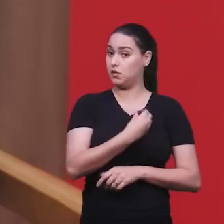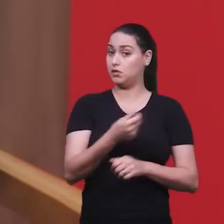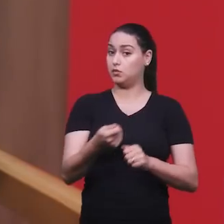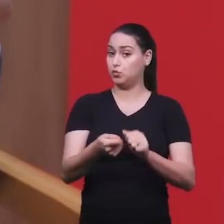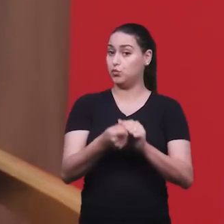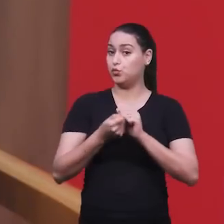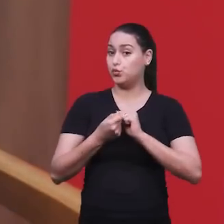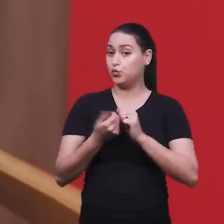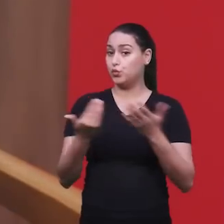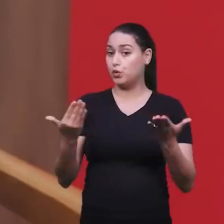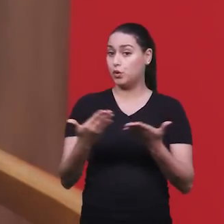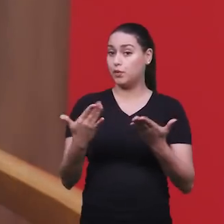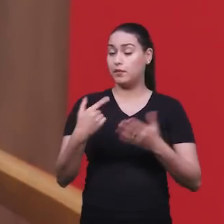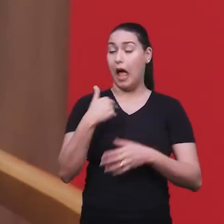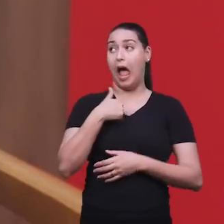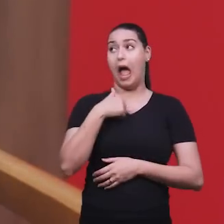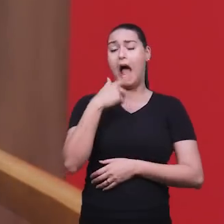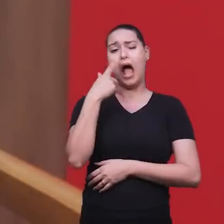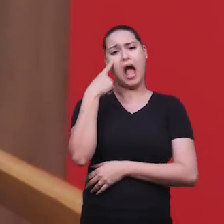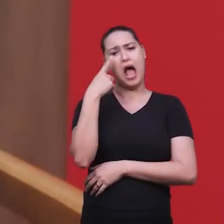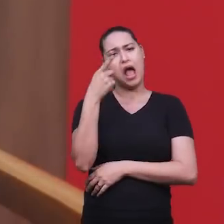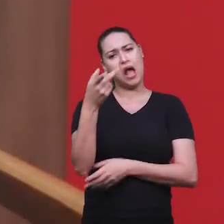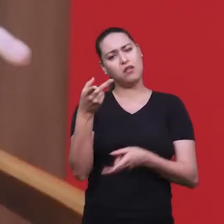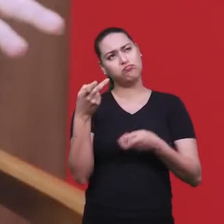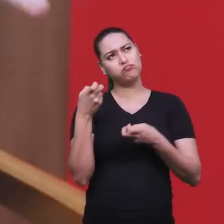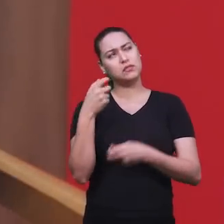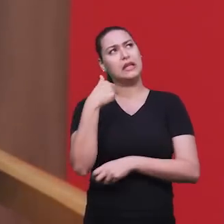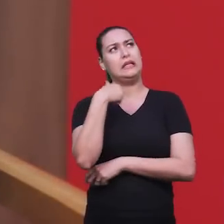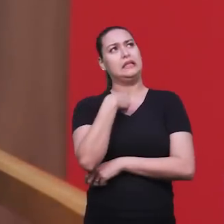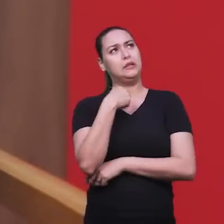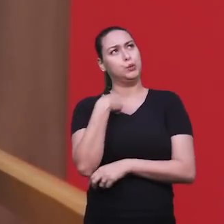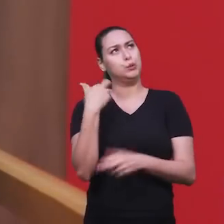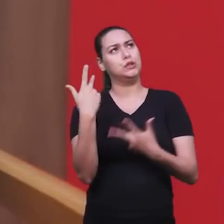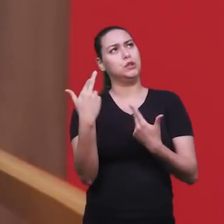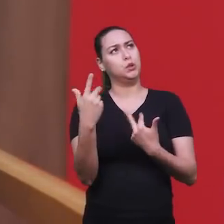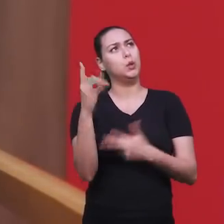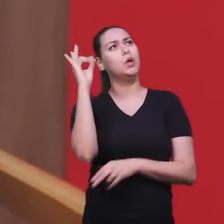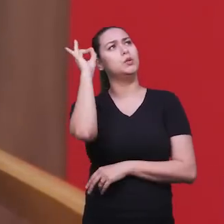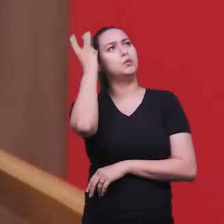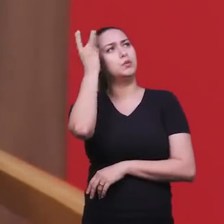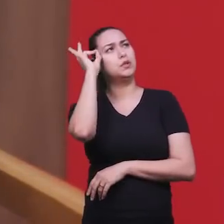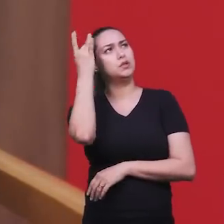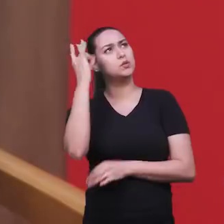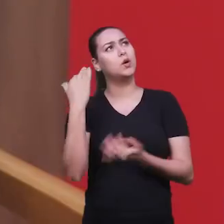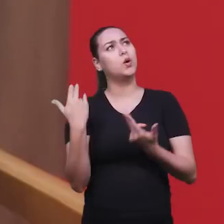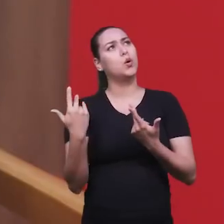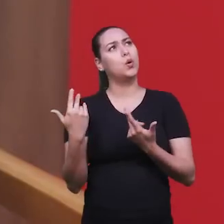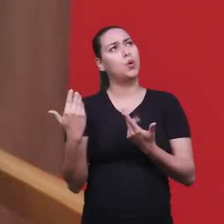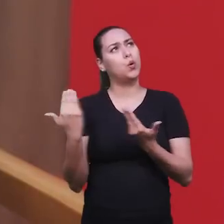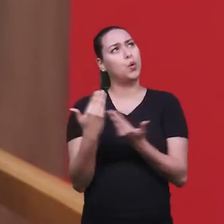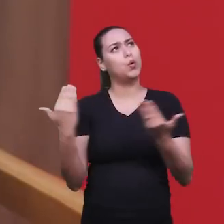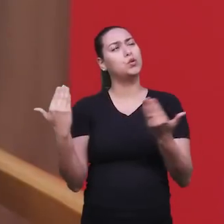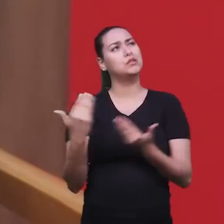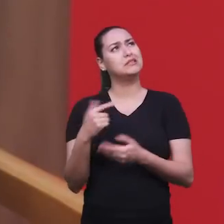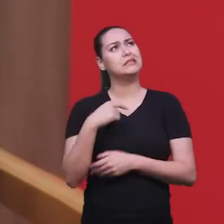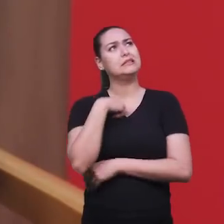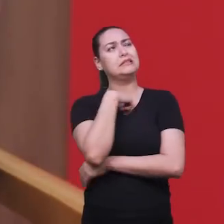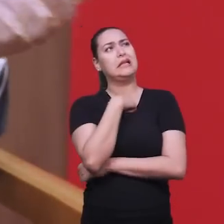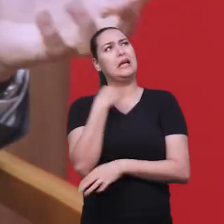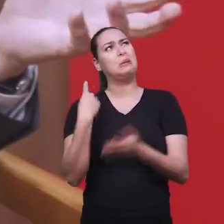esteja participando neste momento conosco se identifique, a minha situação espiritual